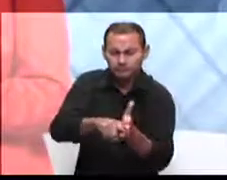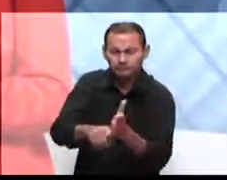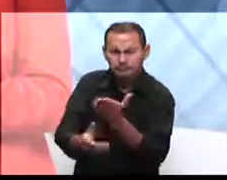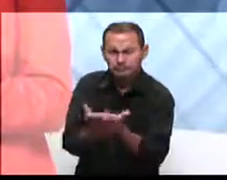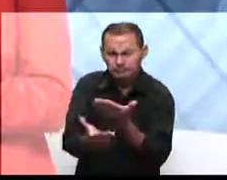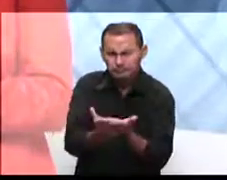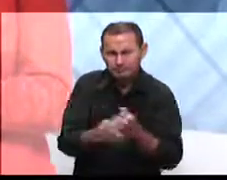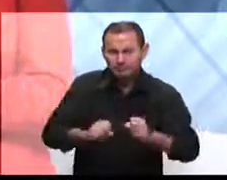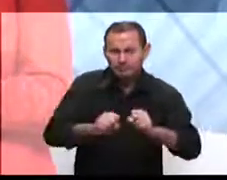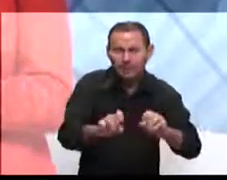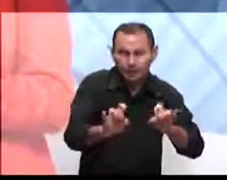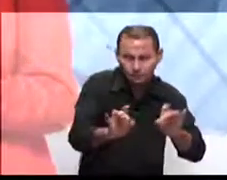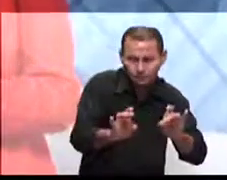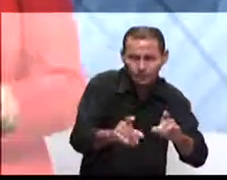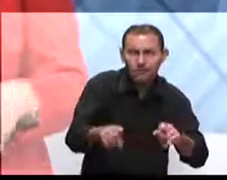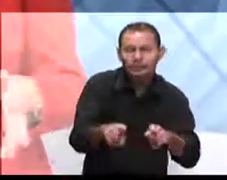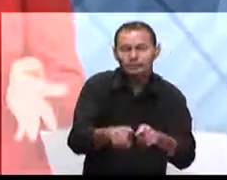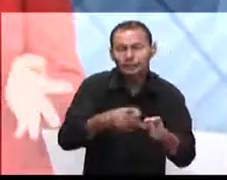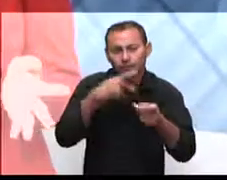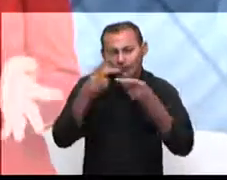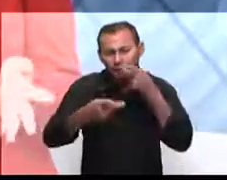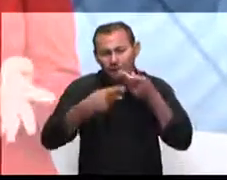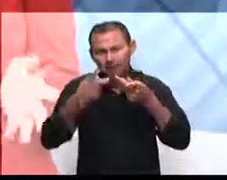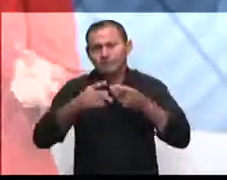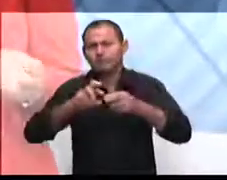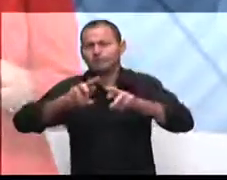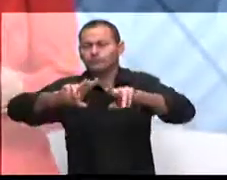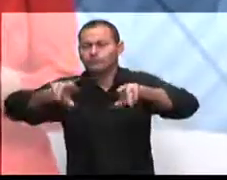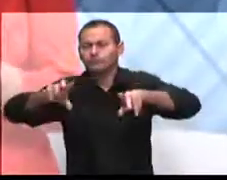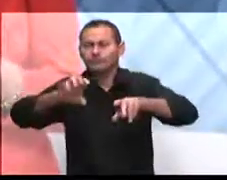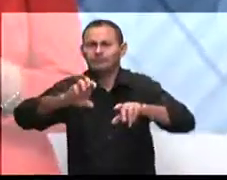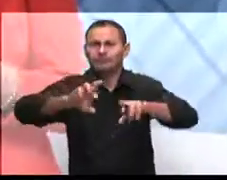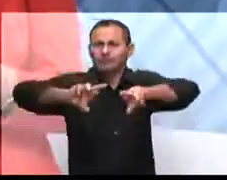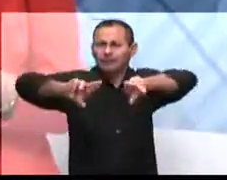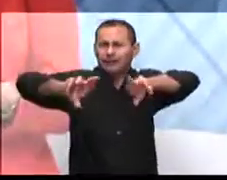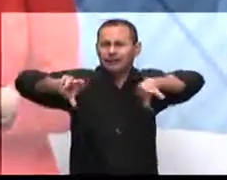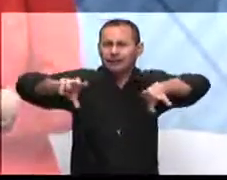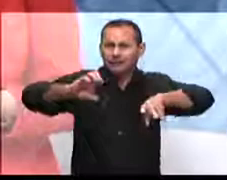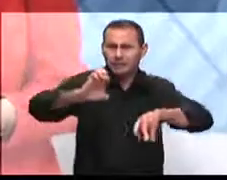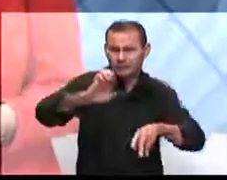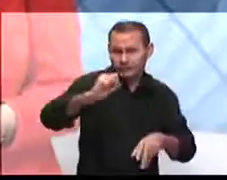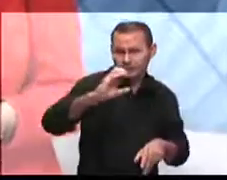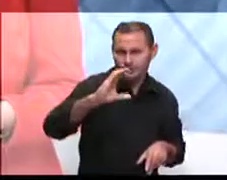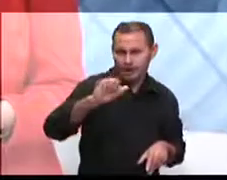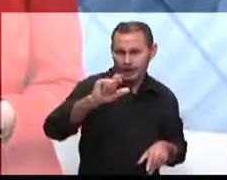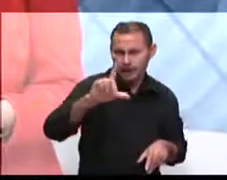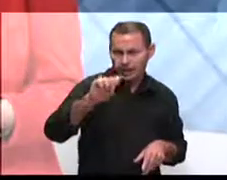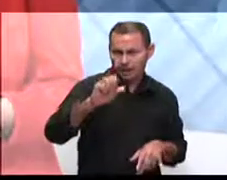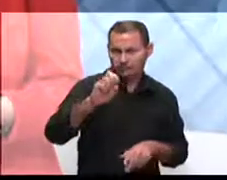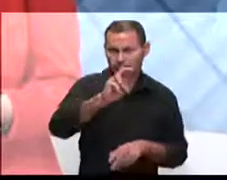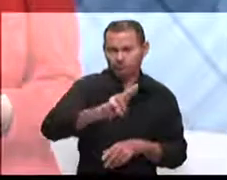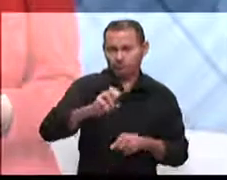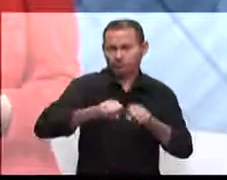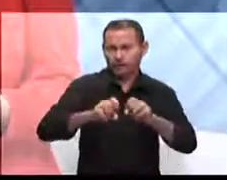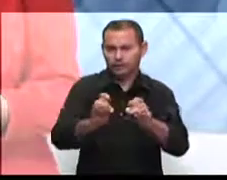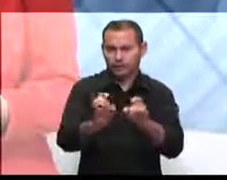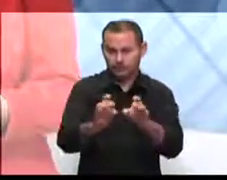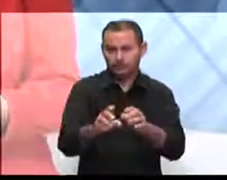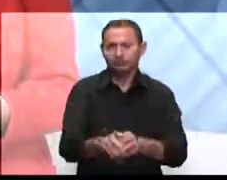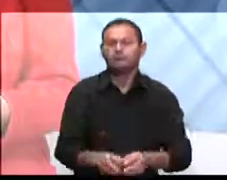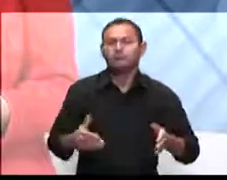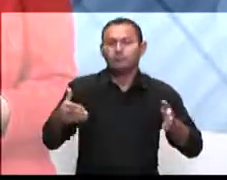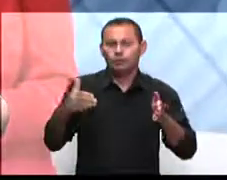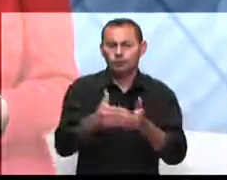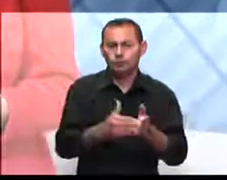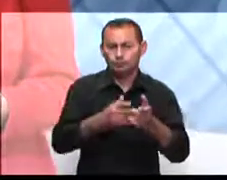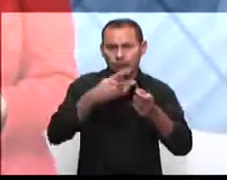mercadológica, falamos ainda sobre os tipos de escalas utilizadas para a pesquisa mercadológica, e por último,